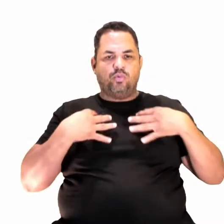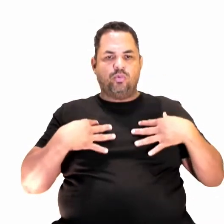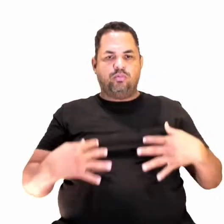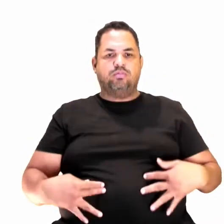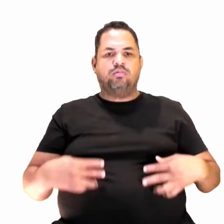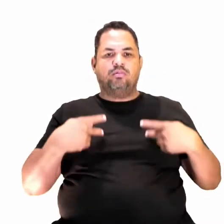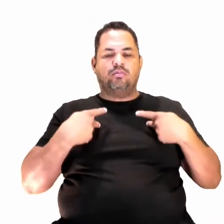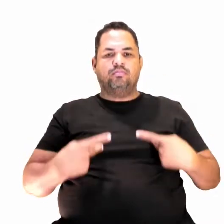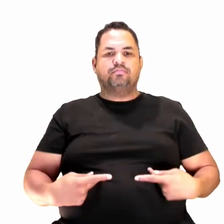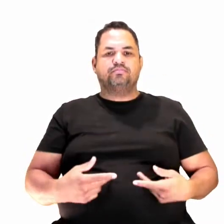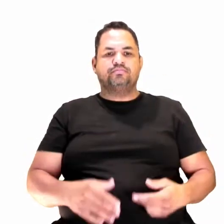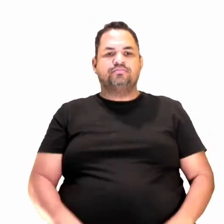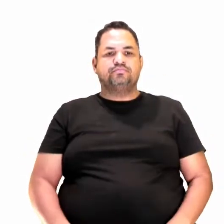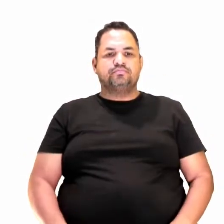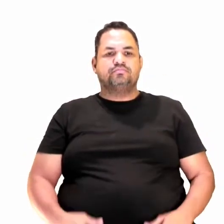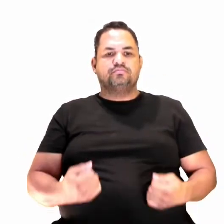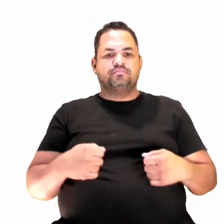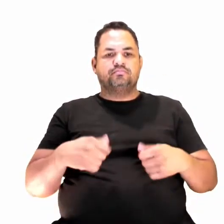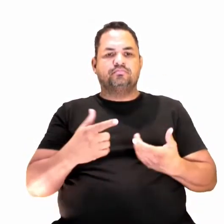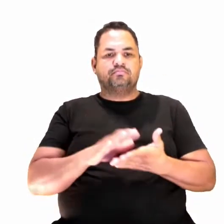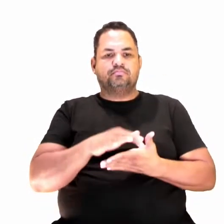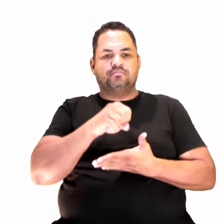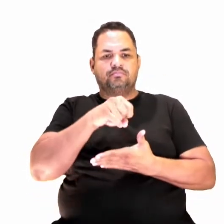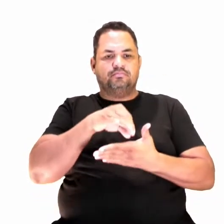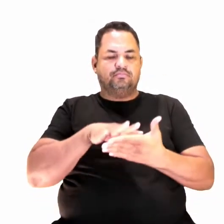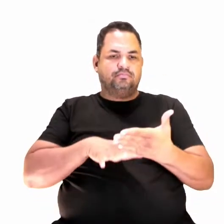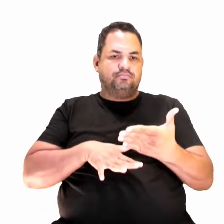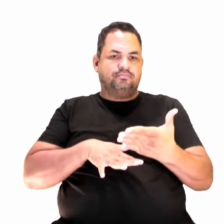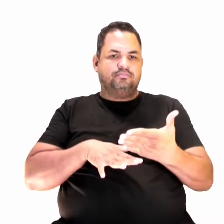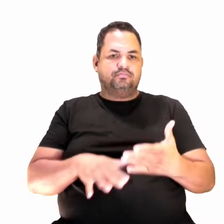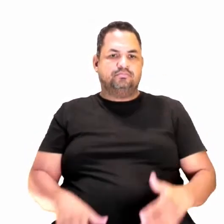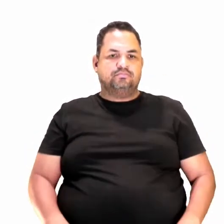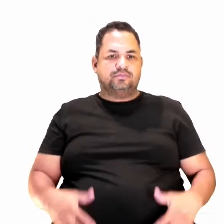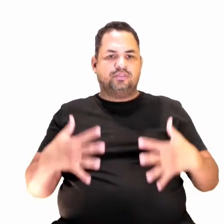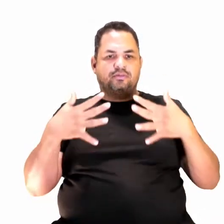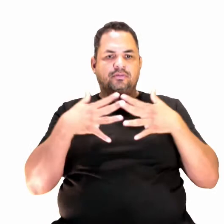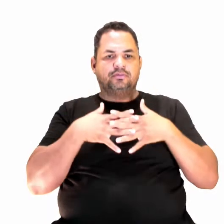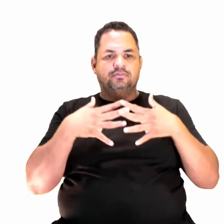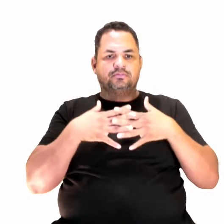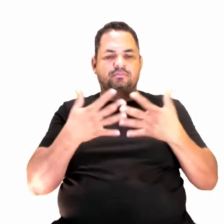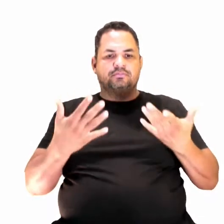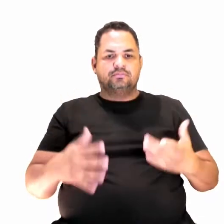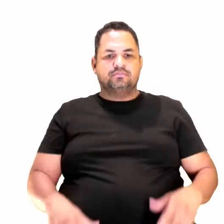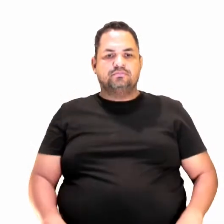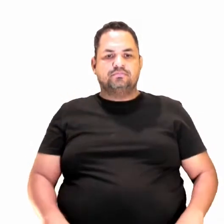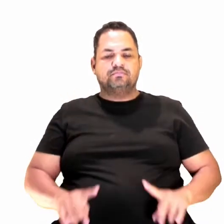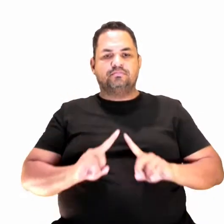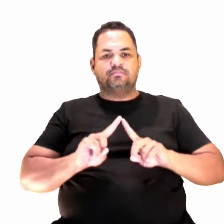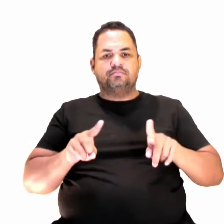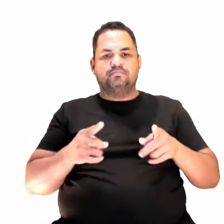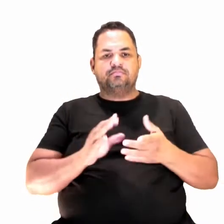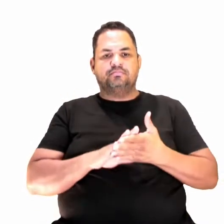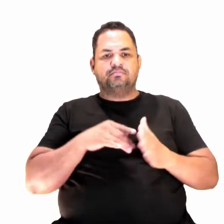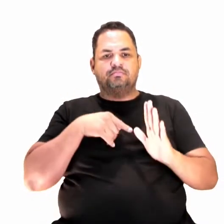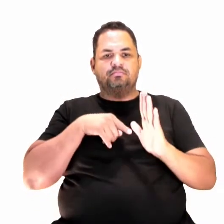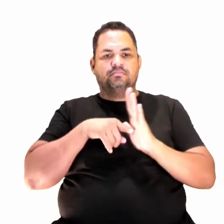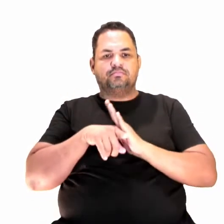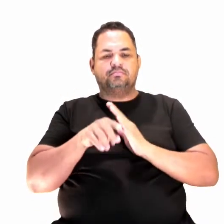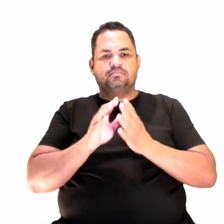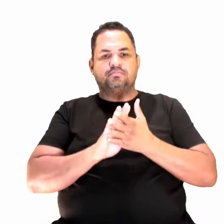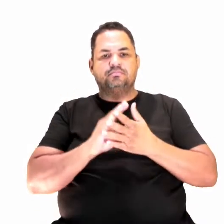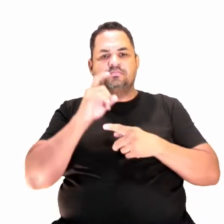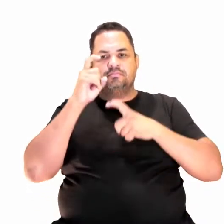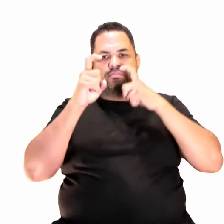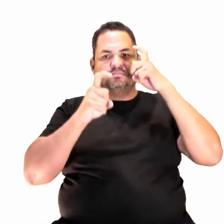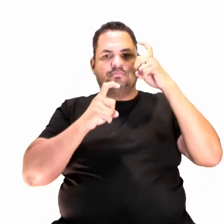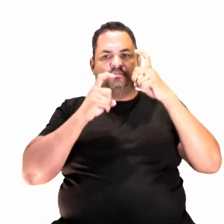aqui pode ter sido uma questão que pode ter confundido um pouco vocês, mas aqui se pede uma preocupação